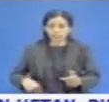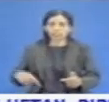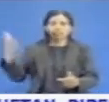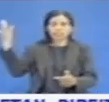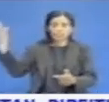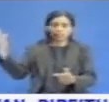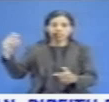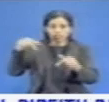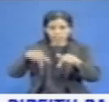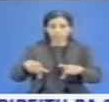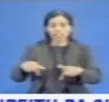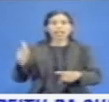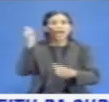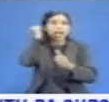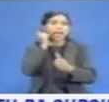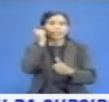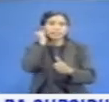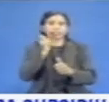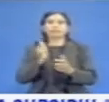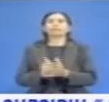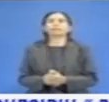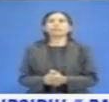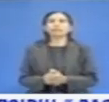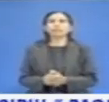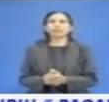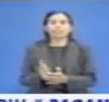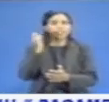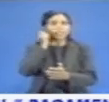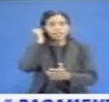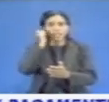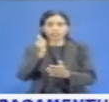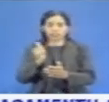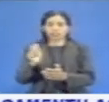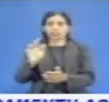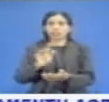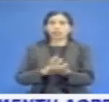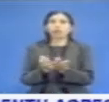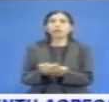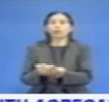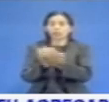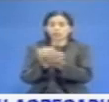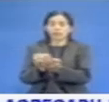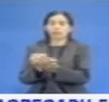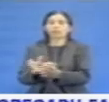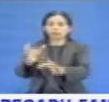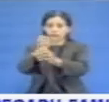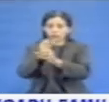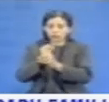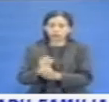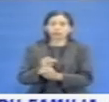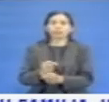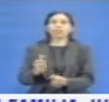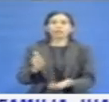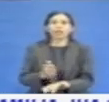a Ásia. E a Ásia no Pacífico, voo nebeluga Rússia WFP, Fote ona apoio ba intervenção a